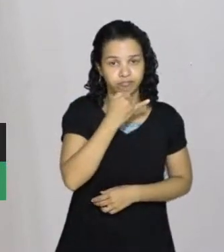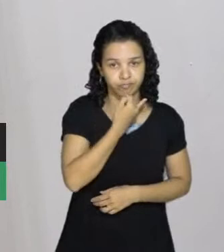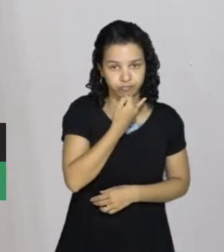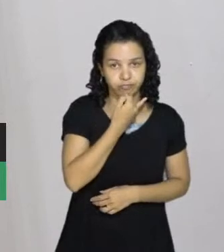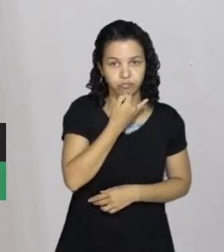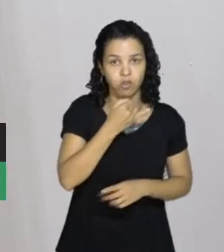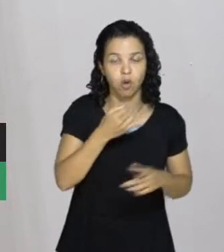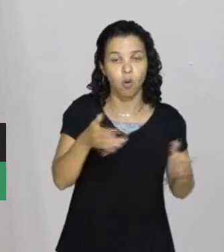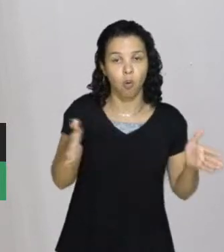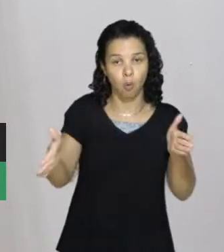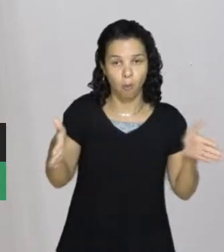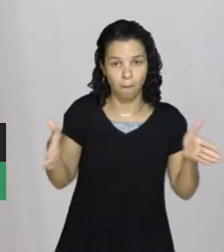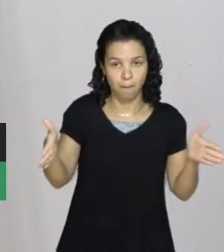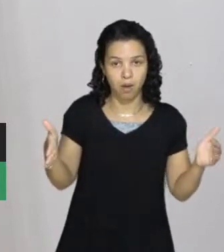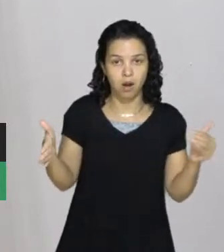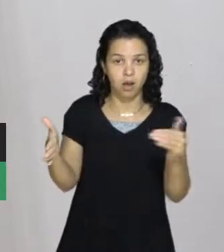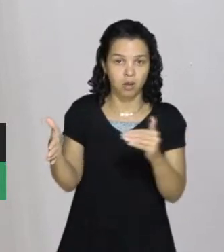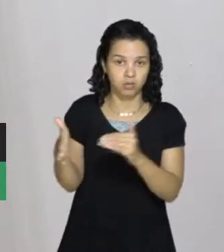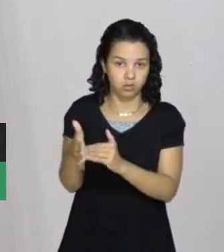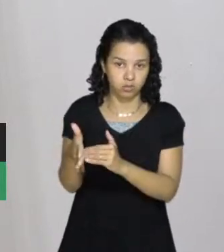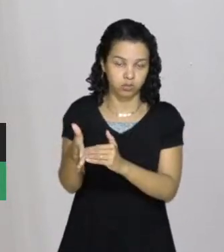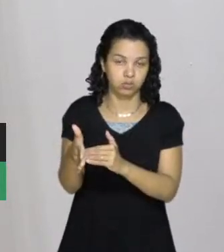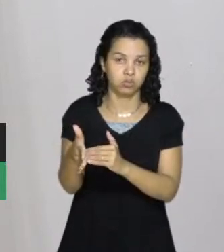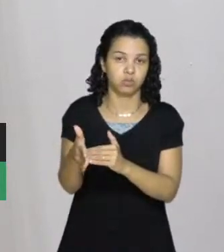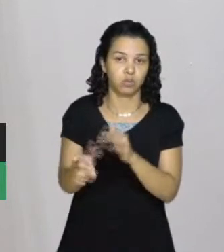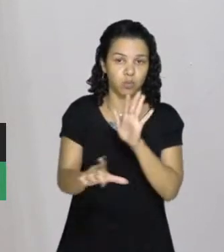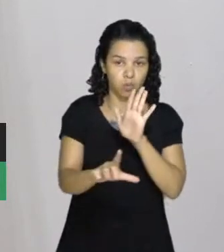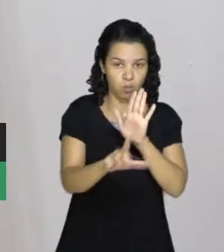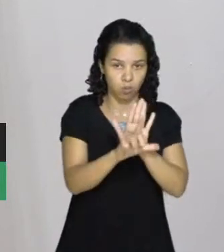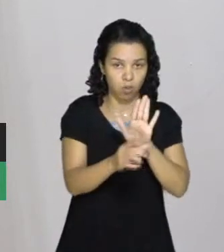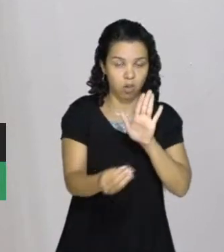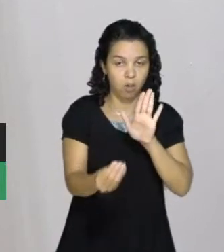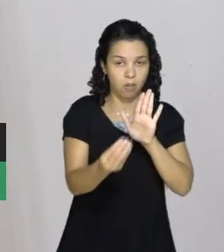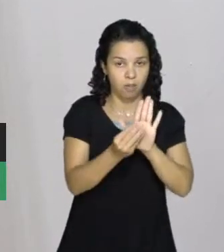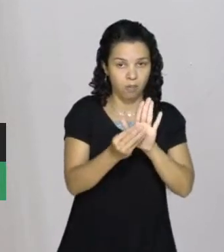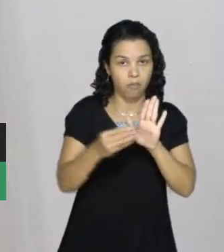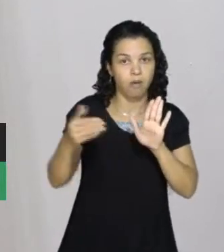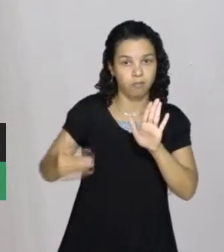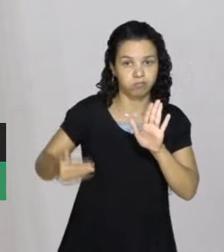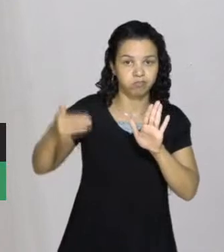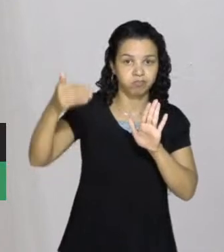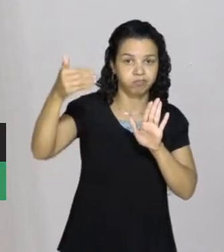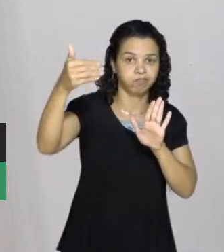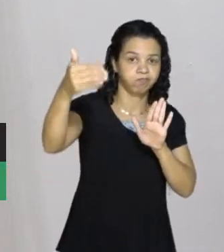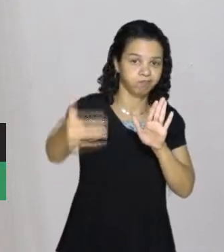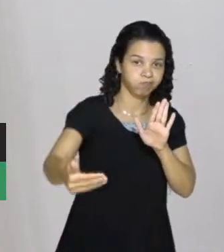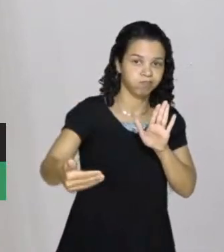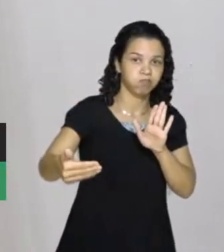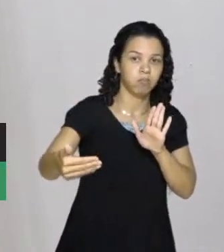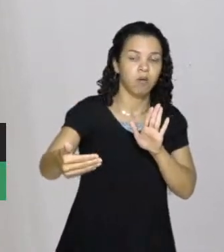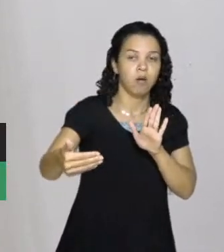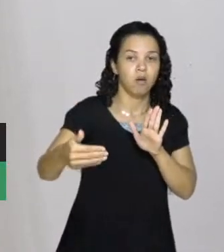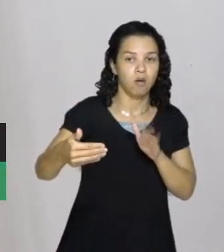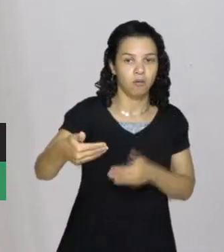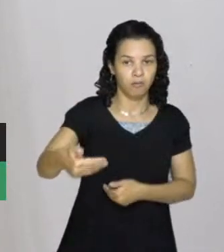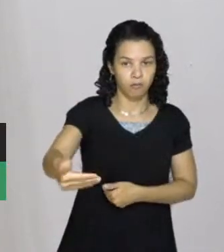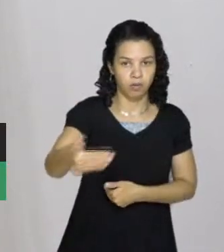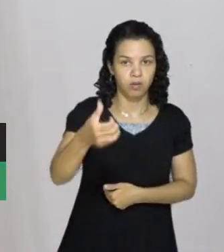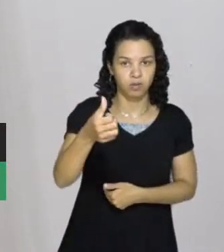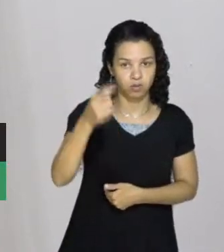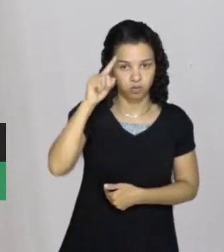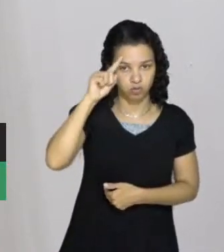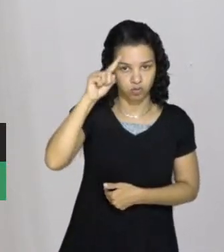prazos do marco legal devem ser prorrogados pelo governo federal nos próximos dias